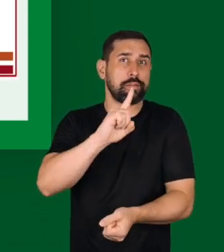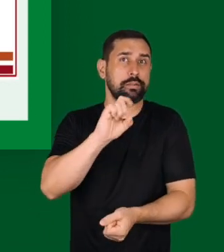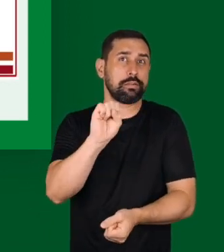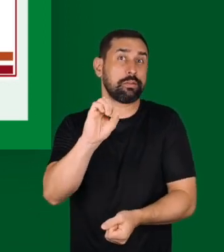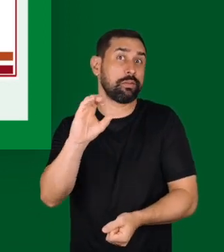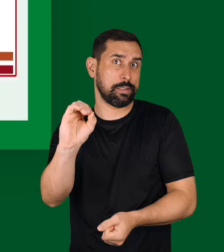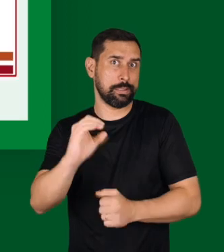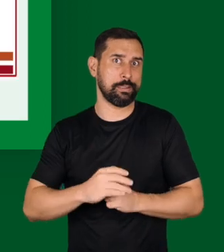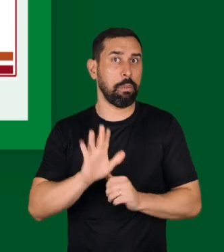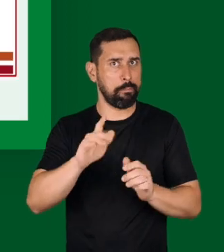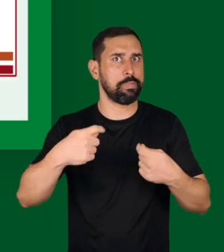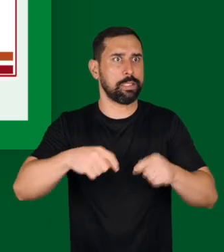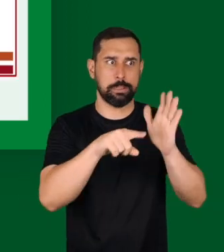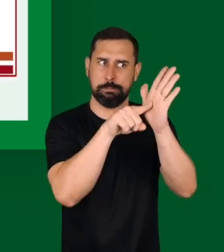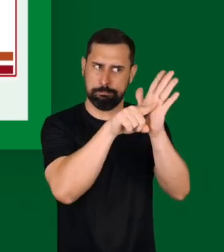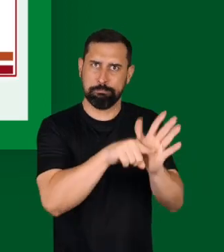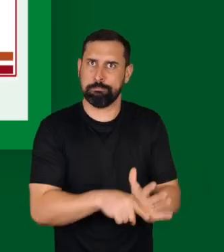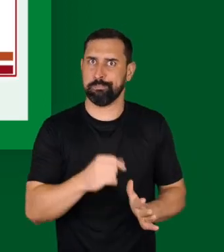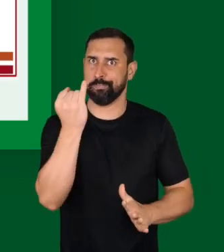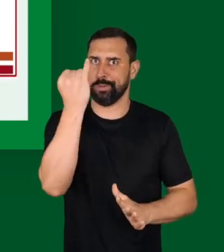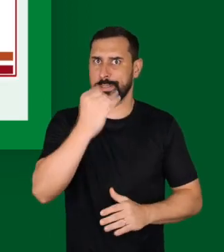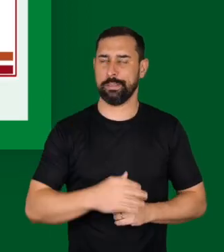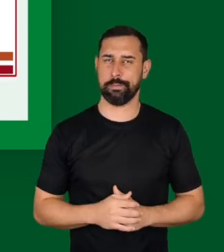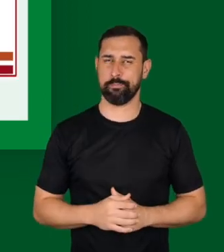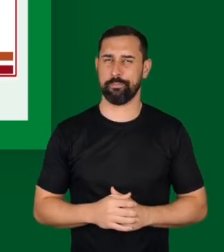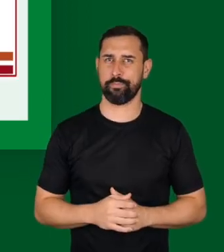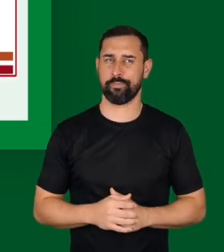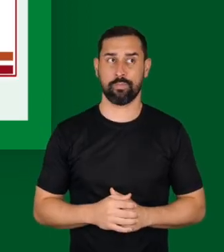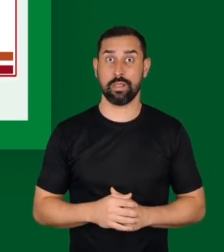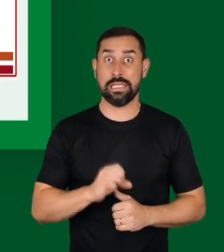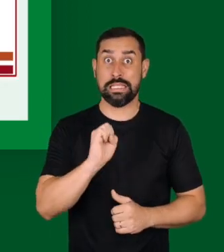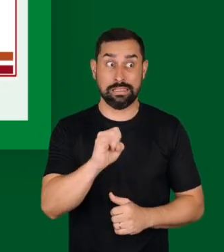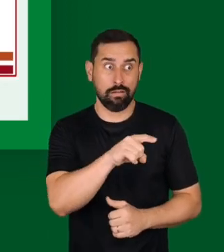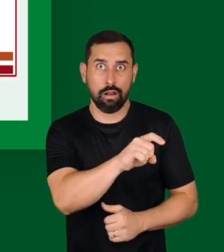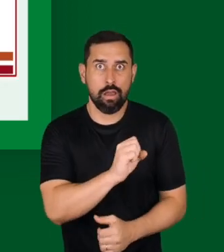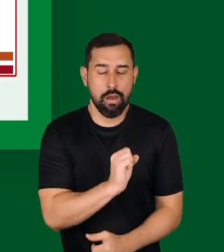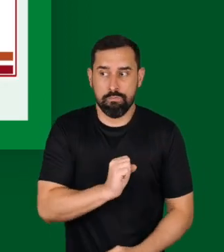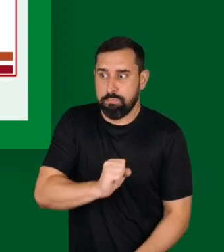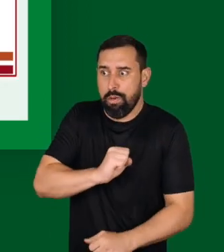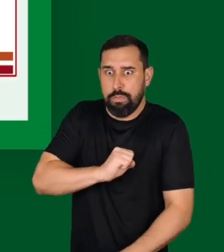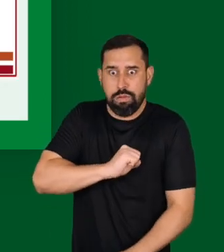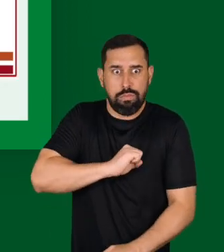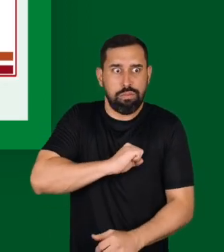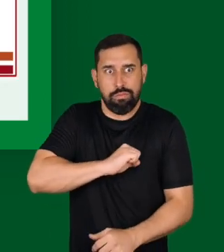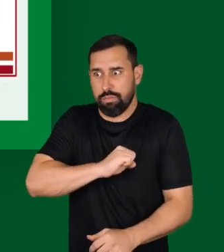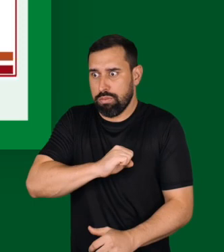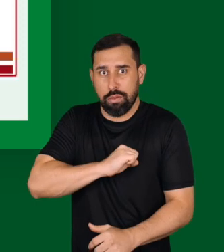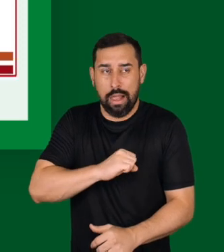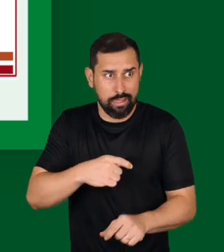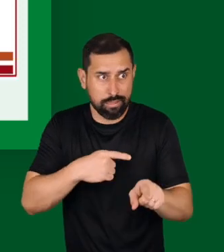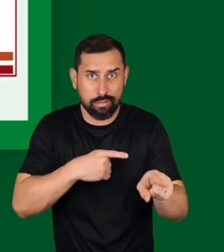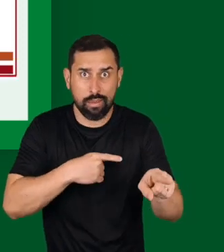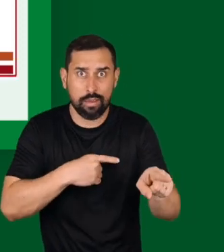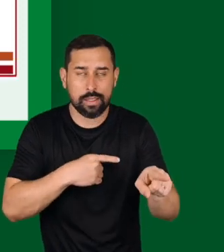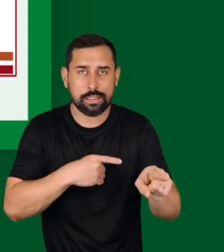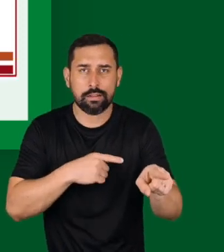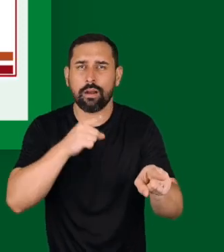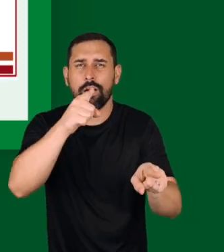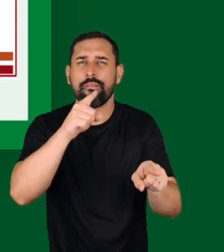isso mesmo, né? Lógico. Primeira coisa que a gente faz quando o paciente está com um ataque à arritmia, se ele